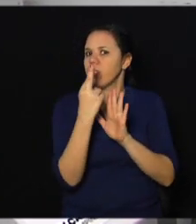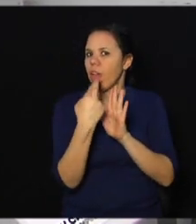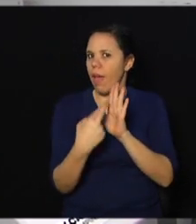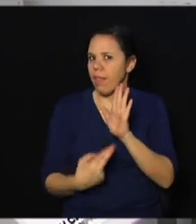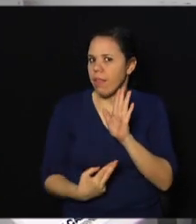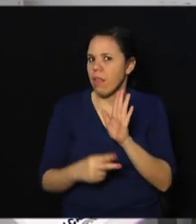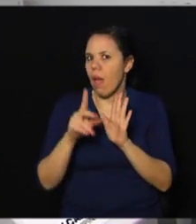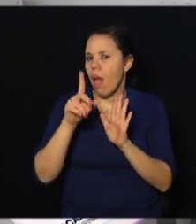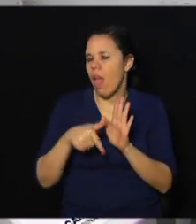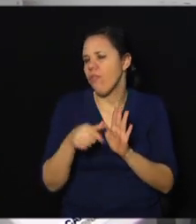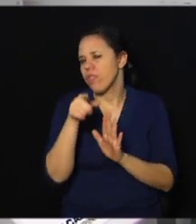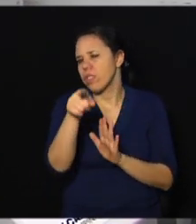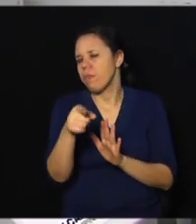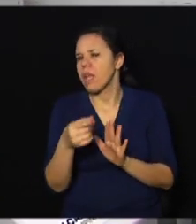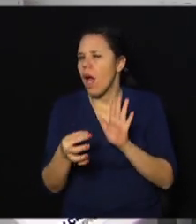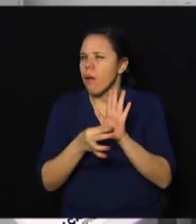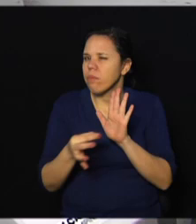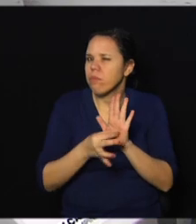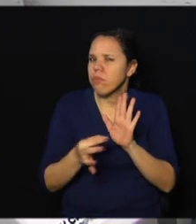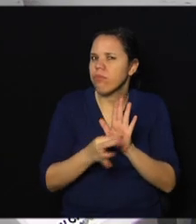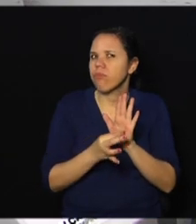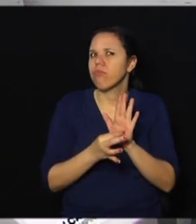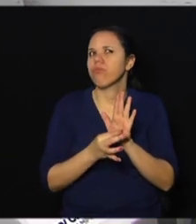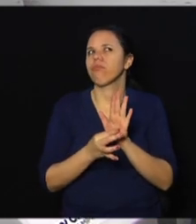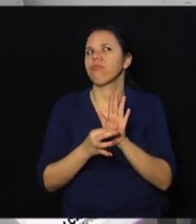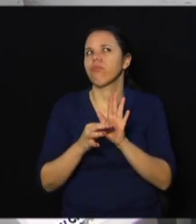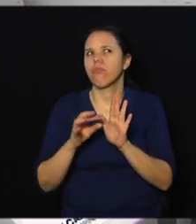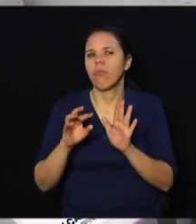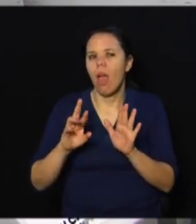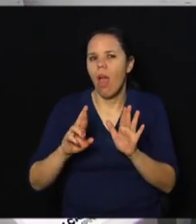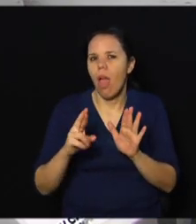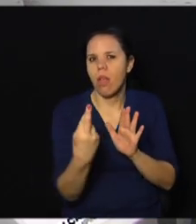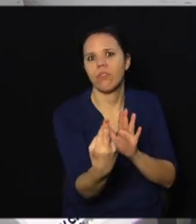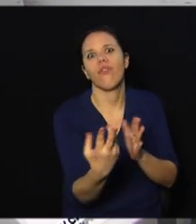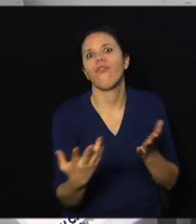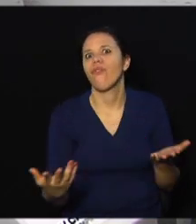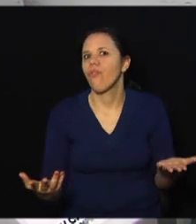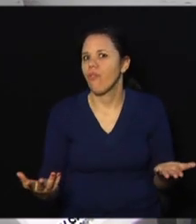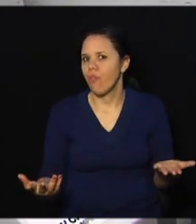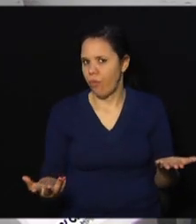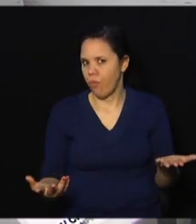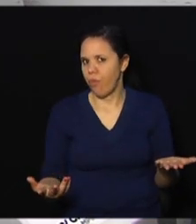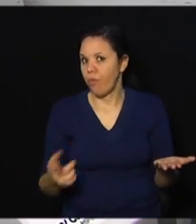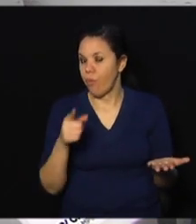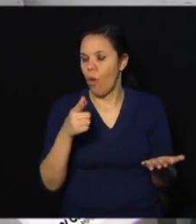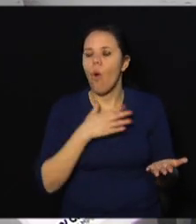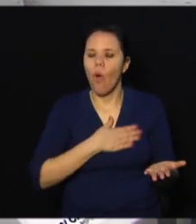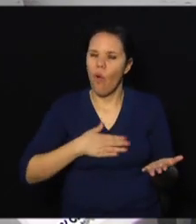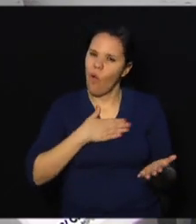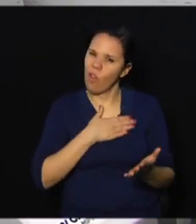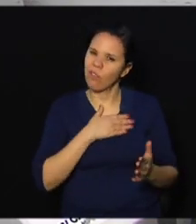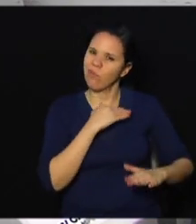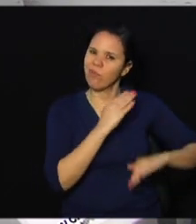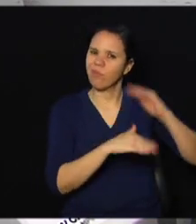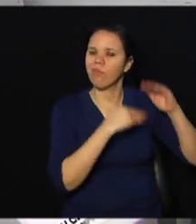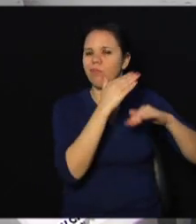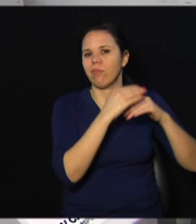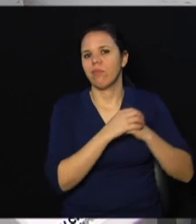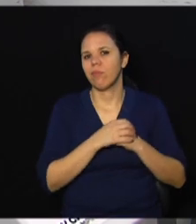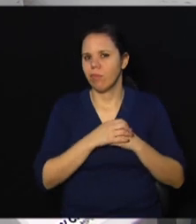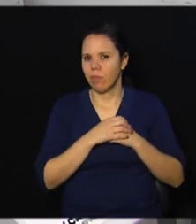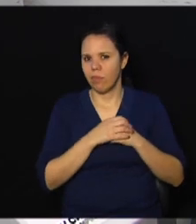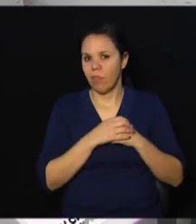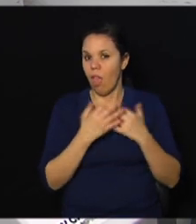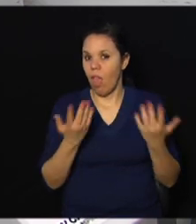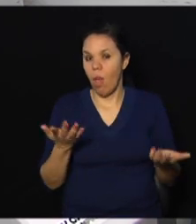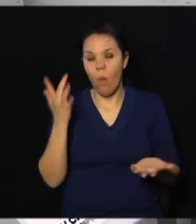sempre problemas que você tem que sugerir algo para resolvê-los. Então é algo que eu gosto de desenvolver